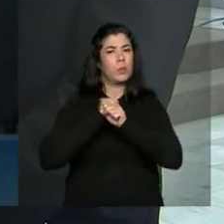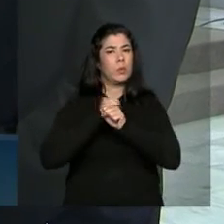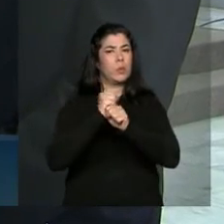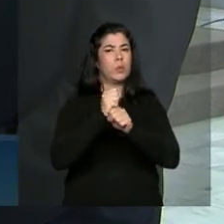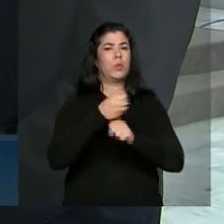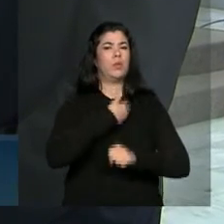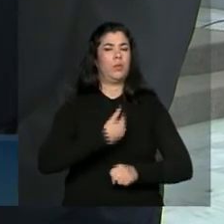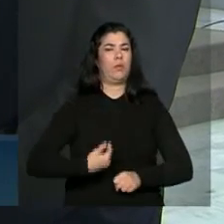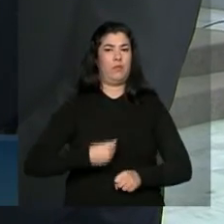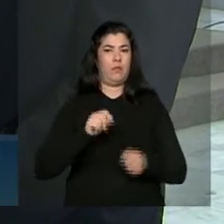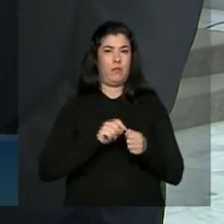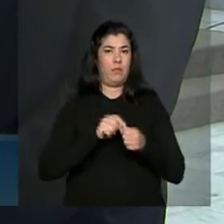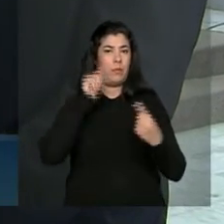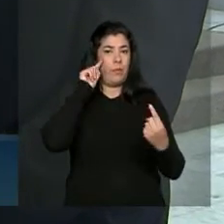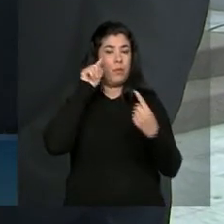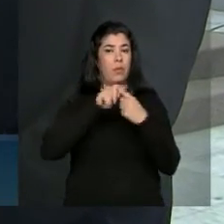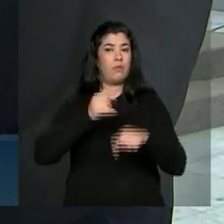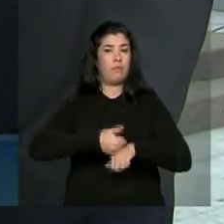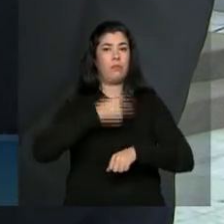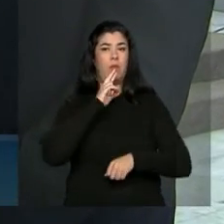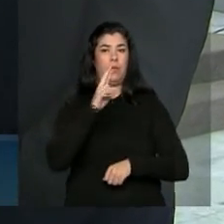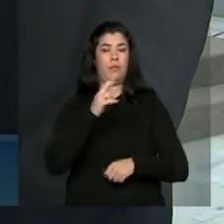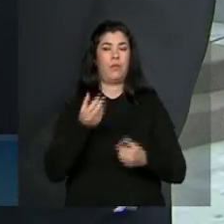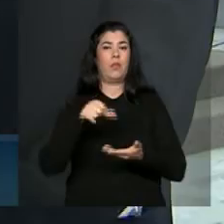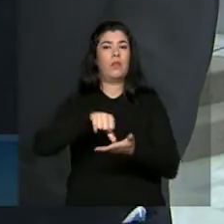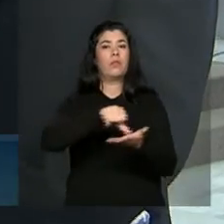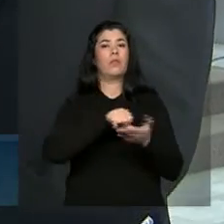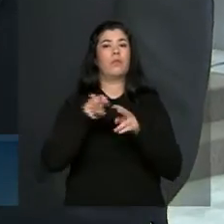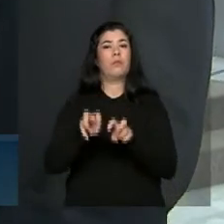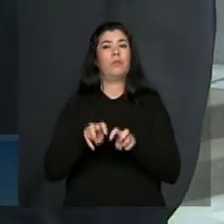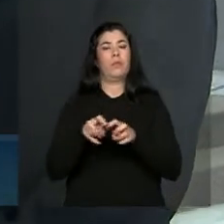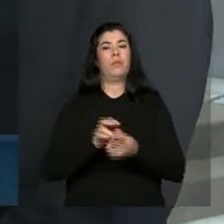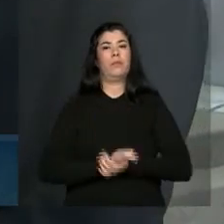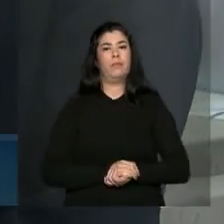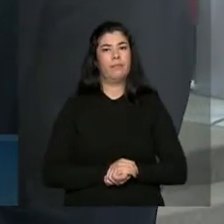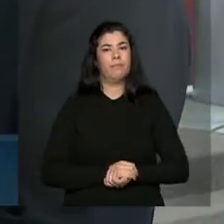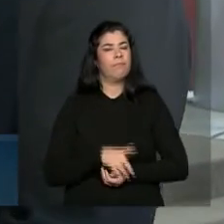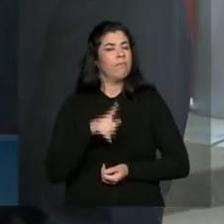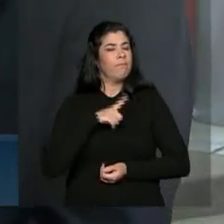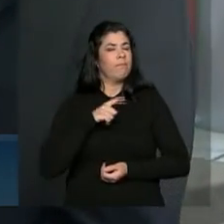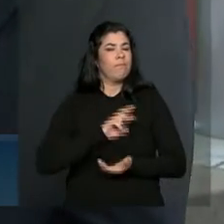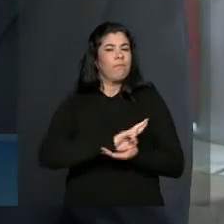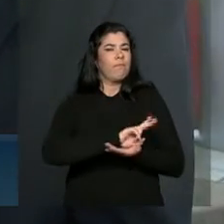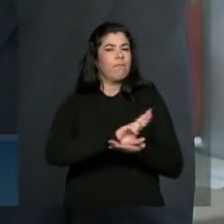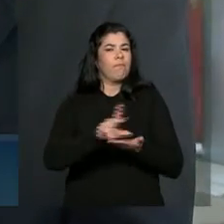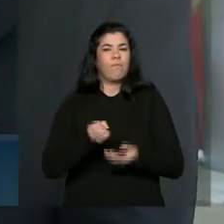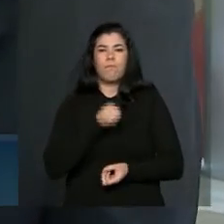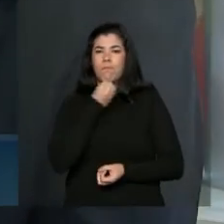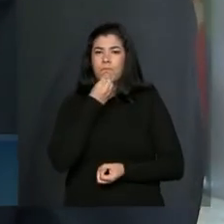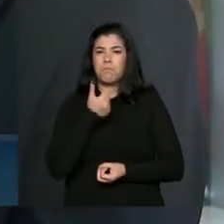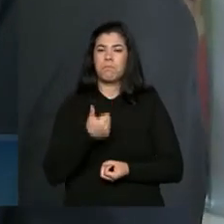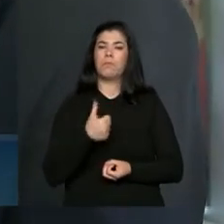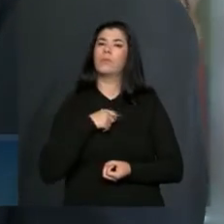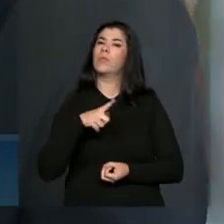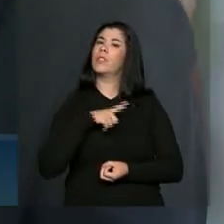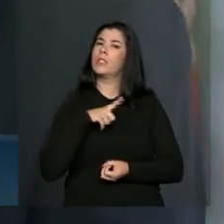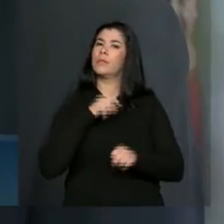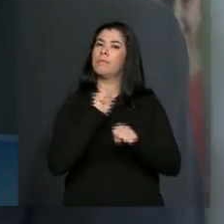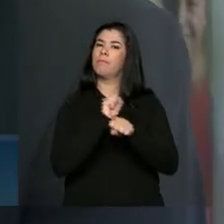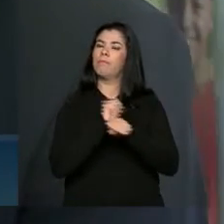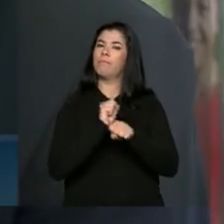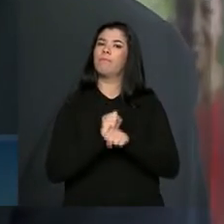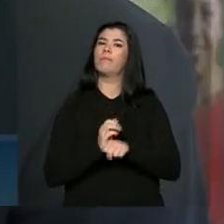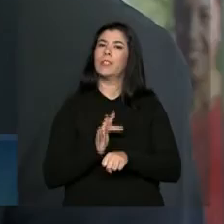governo para alcançar novos resultados nesse setor? É muito grande. Nós estamos aqui com uma expectativa